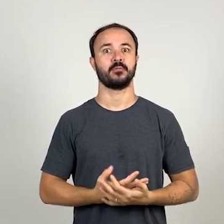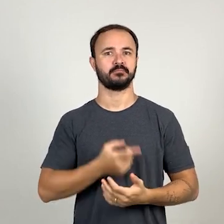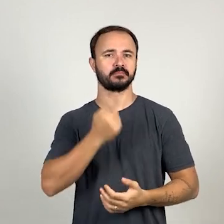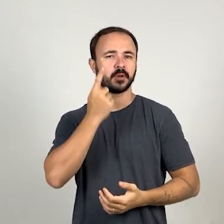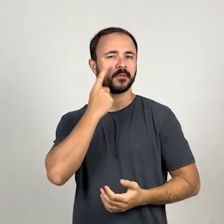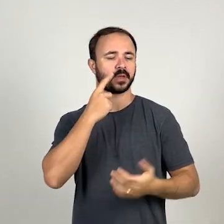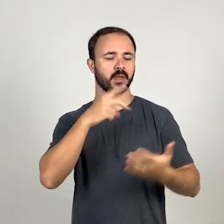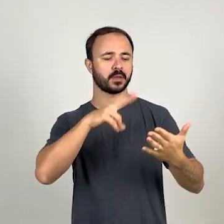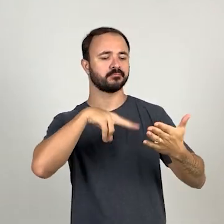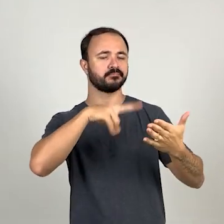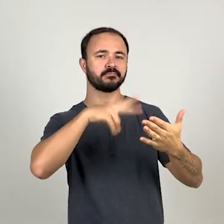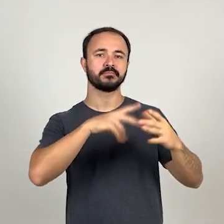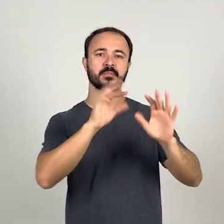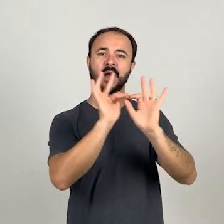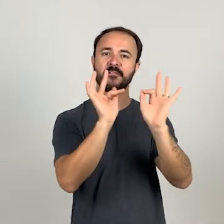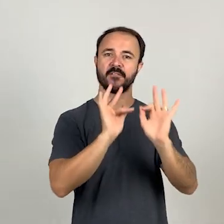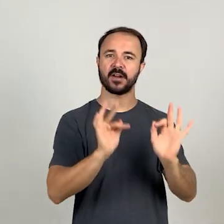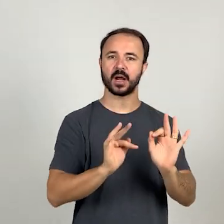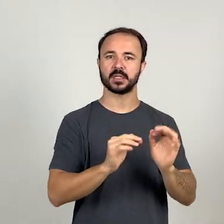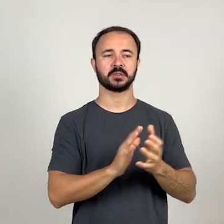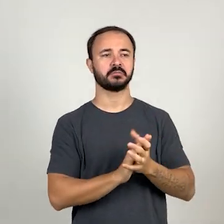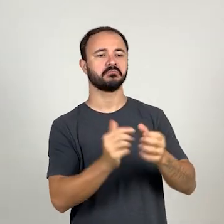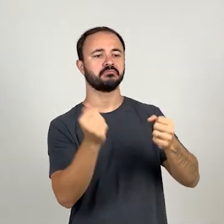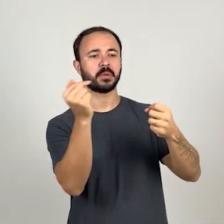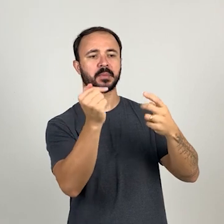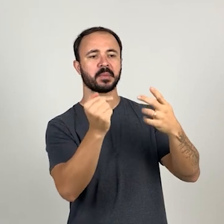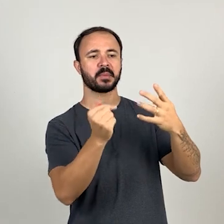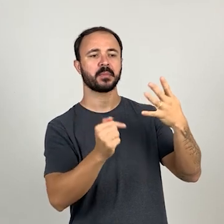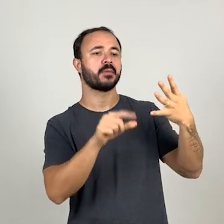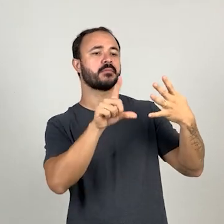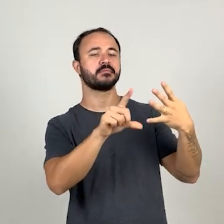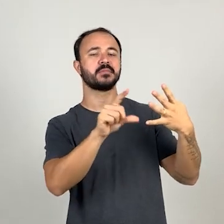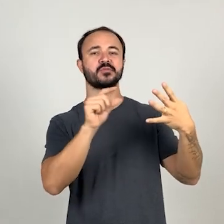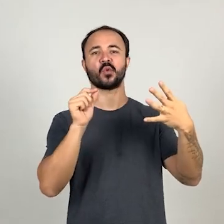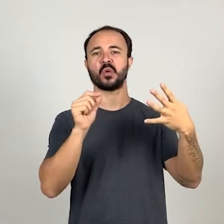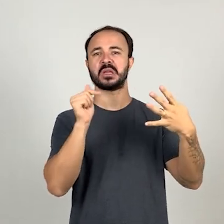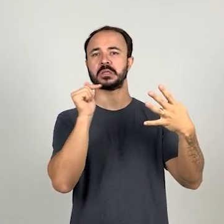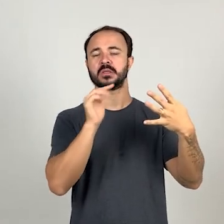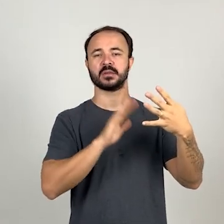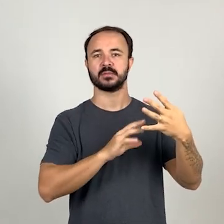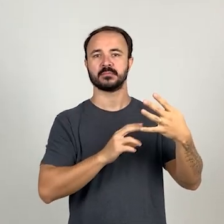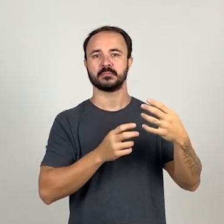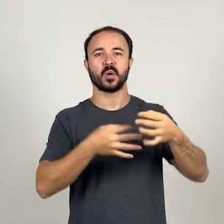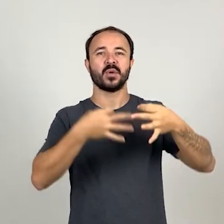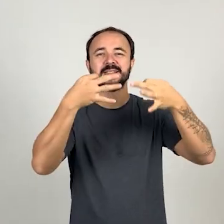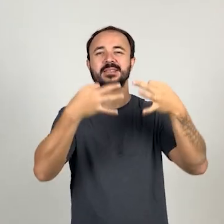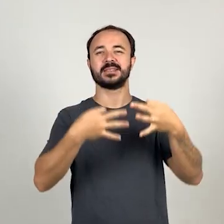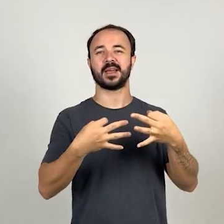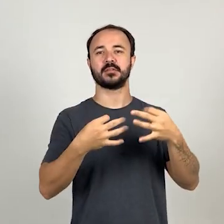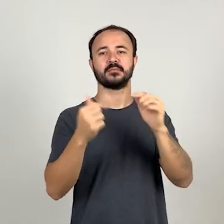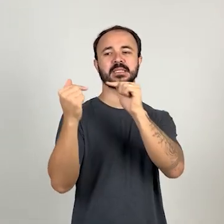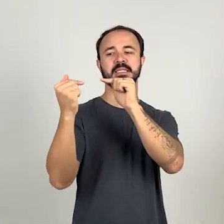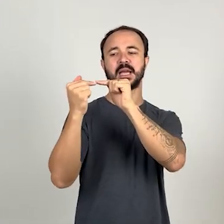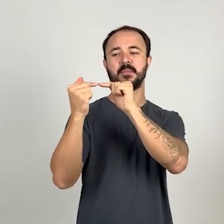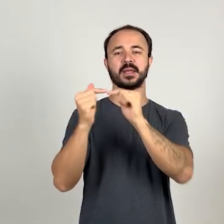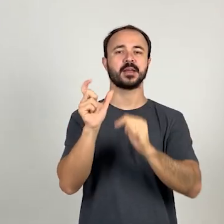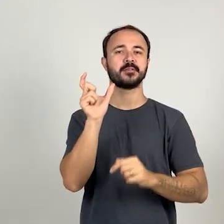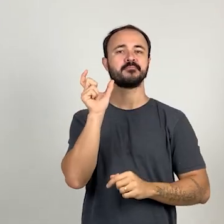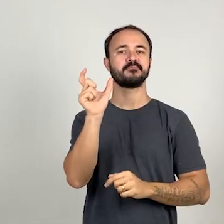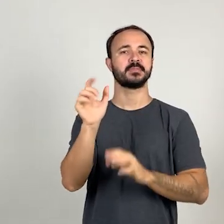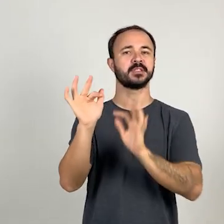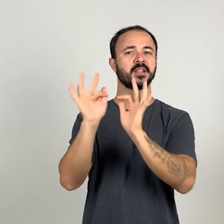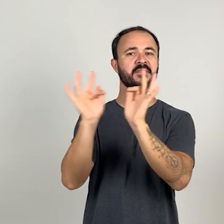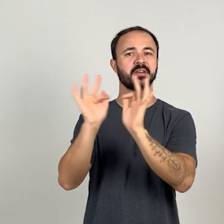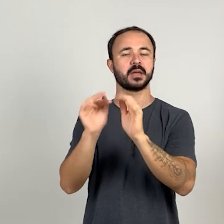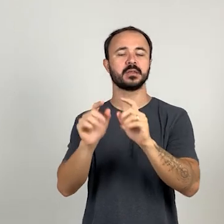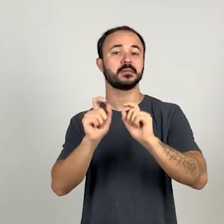frases, vamos olhar para as alternativas e perceber qual será o verbo modal, que pode estar na forma